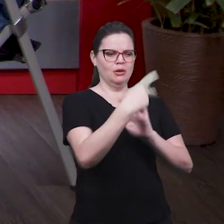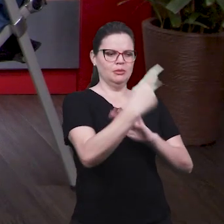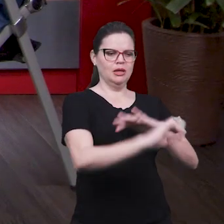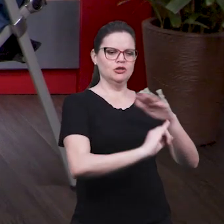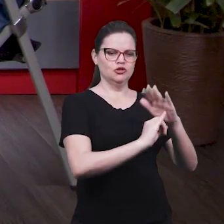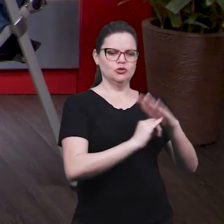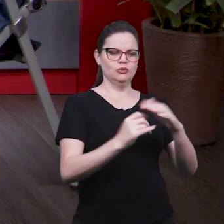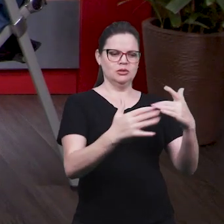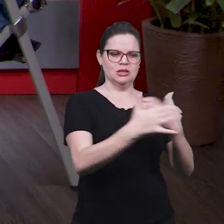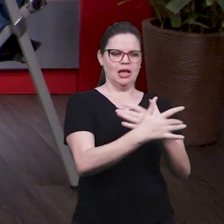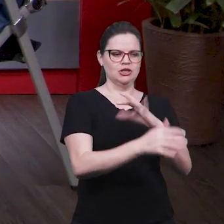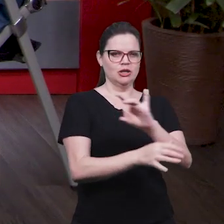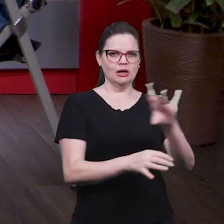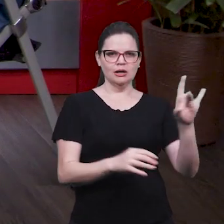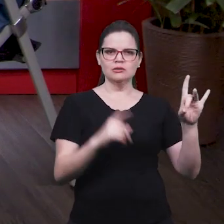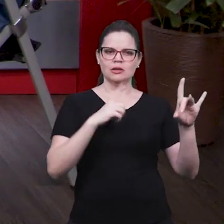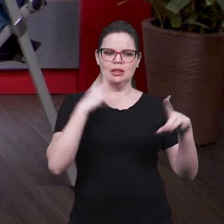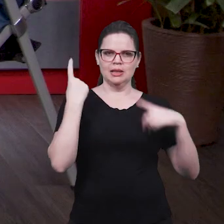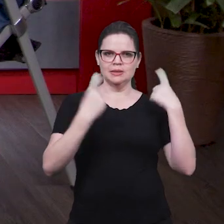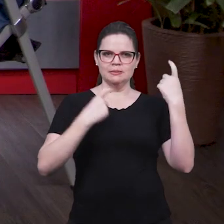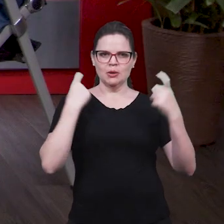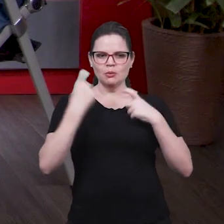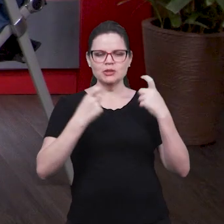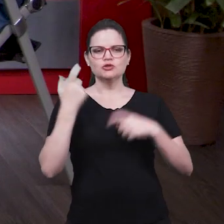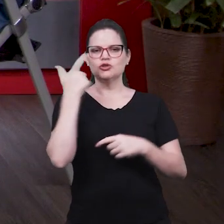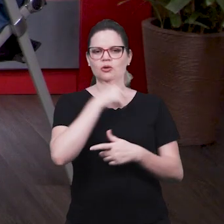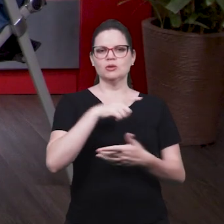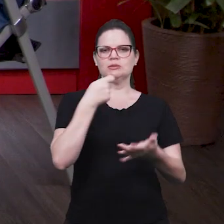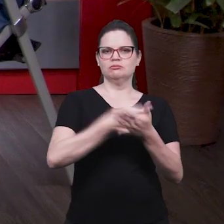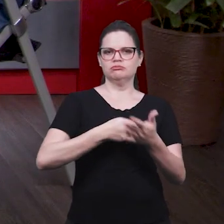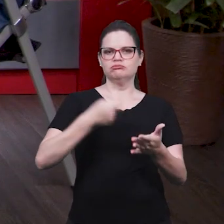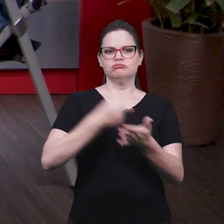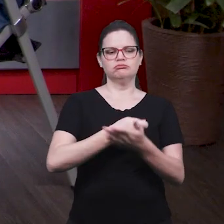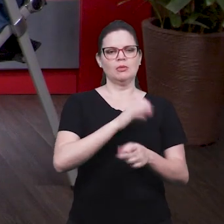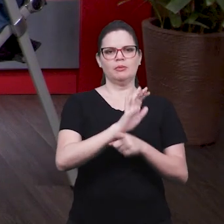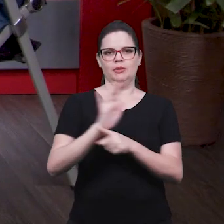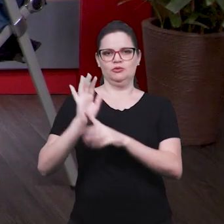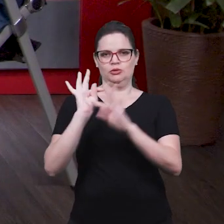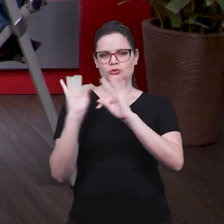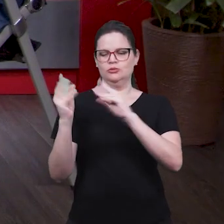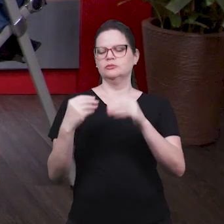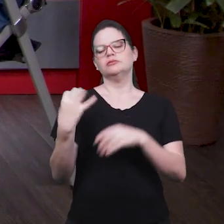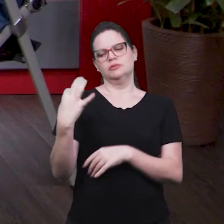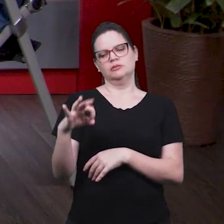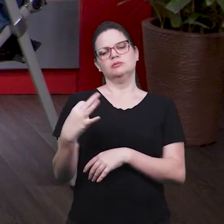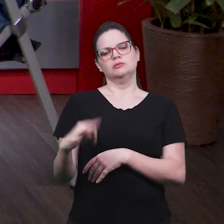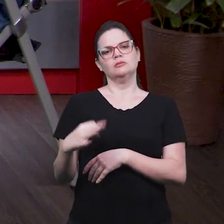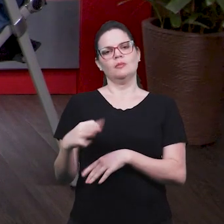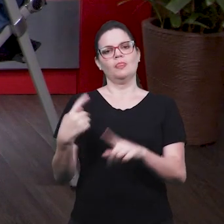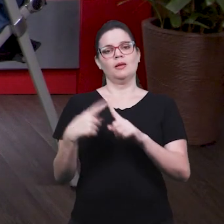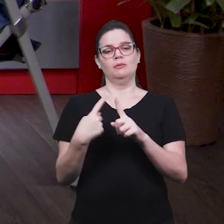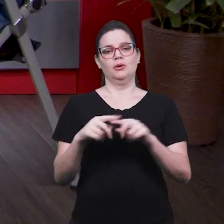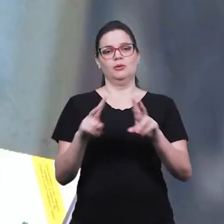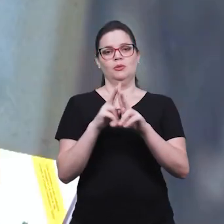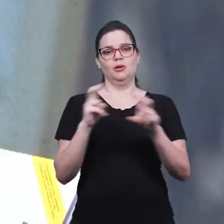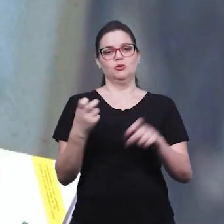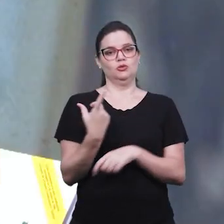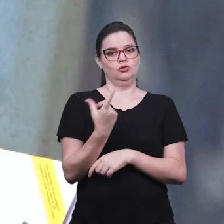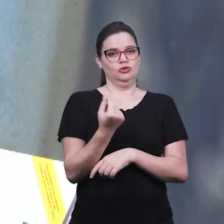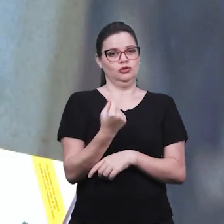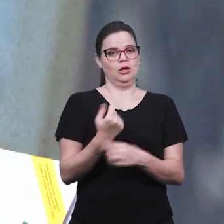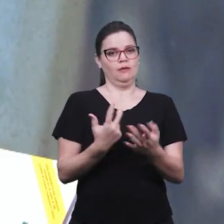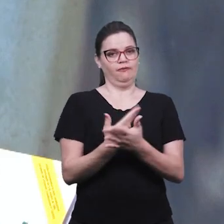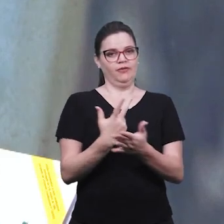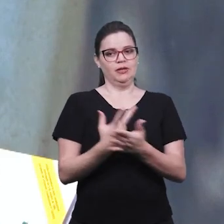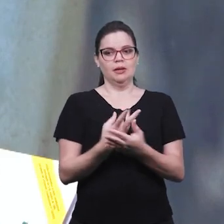no regime geral da Previdência, que é aquele regime, né, adotado por todos, né? Com certeza, até porque precisa ter o recurso